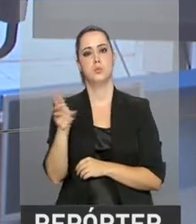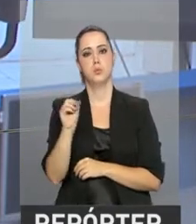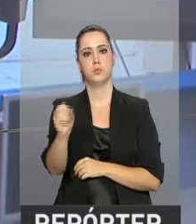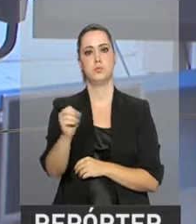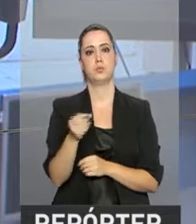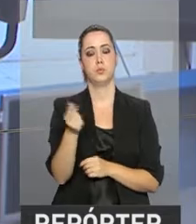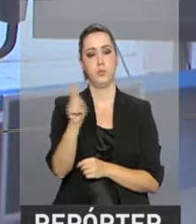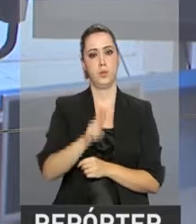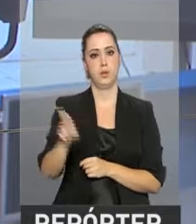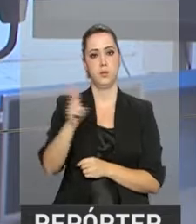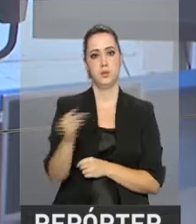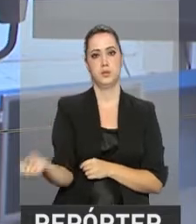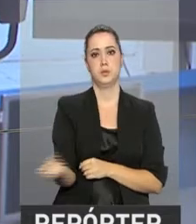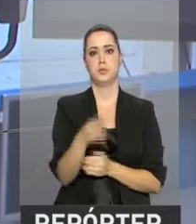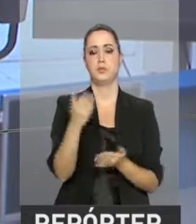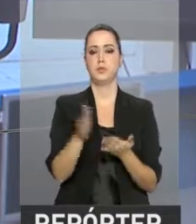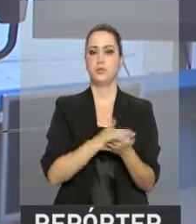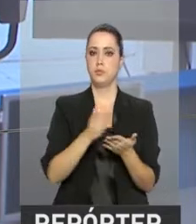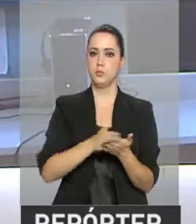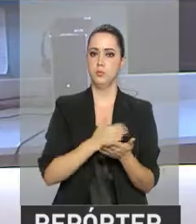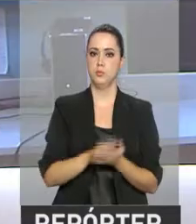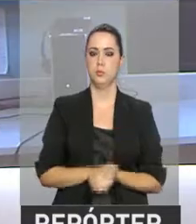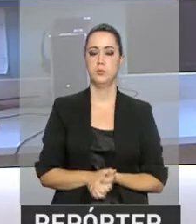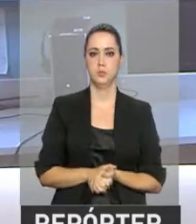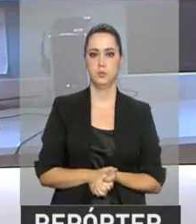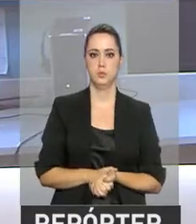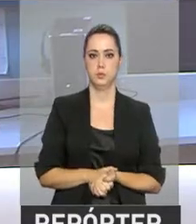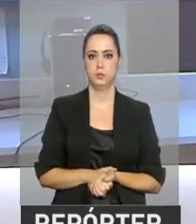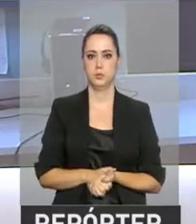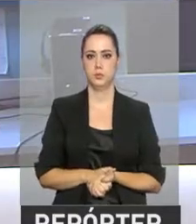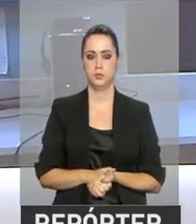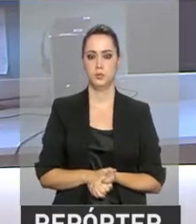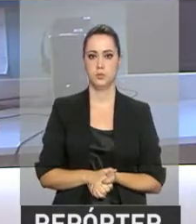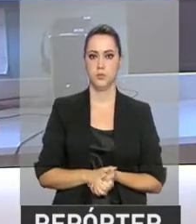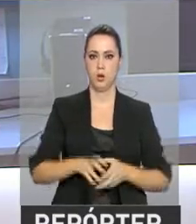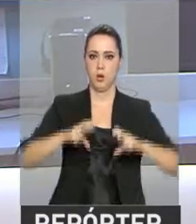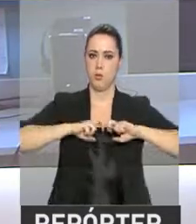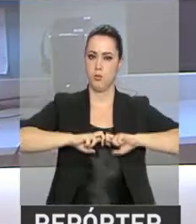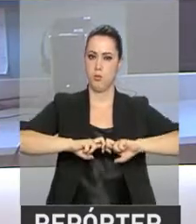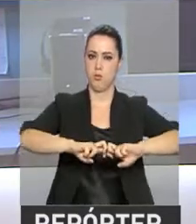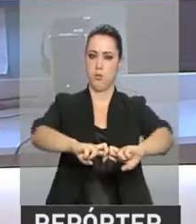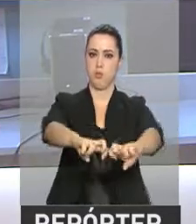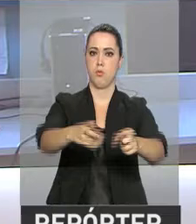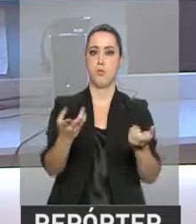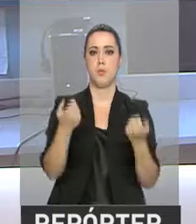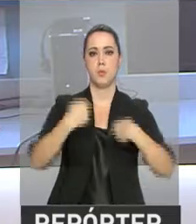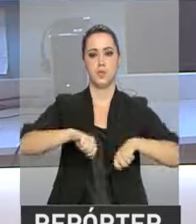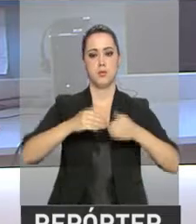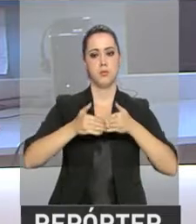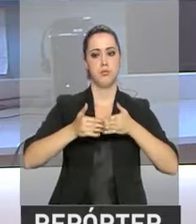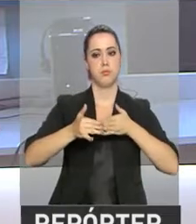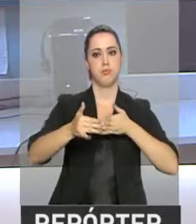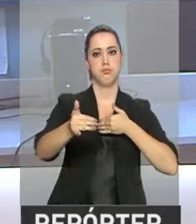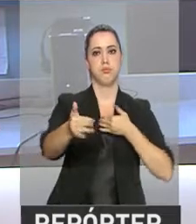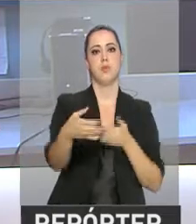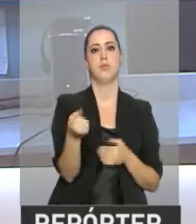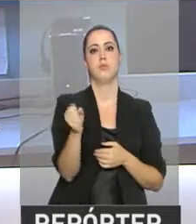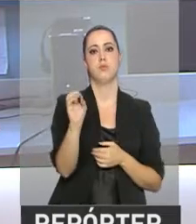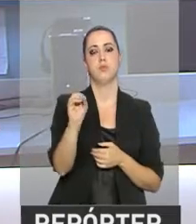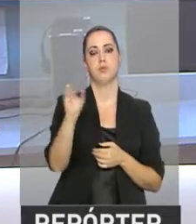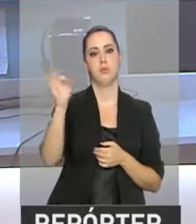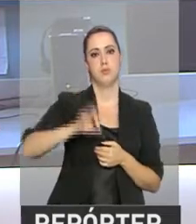para compra de novos livros didáticos a malha de metrô e trens de passageiros precisa crescer 80%